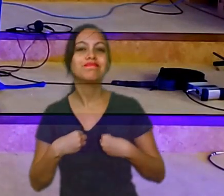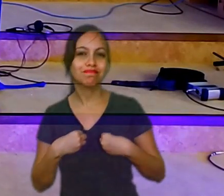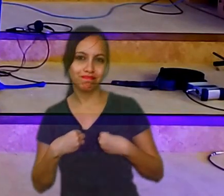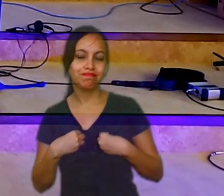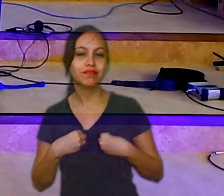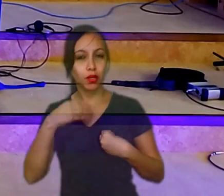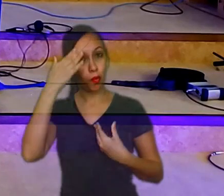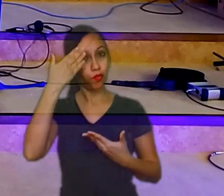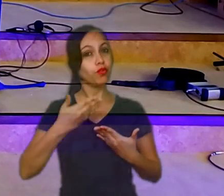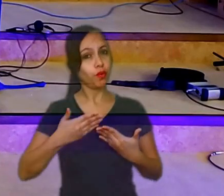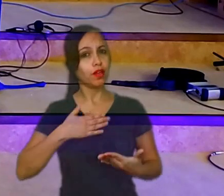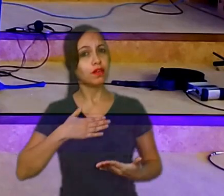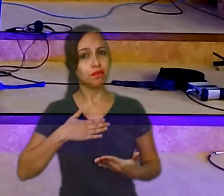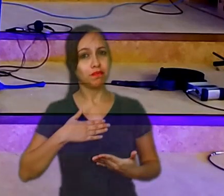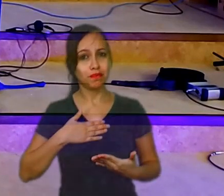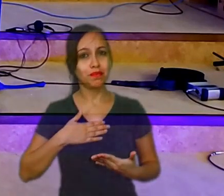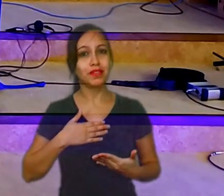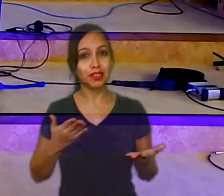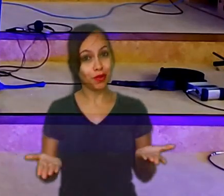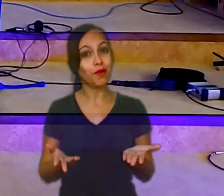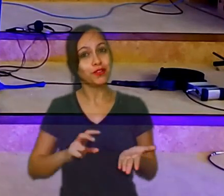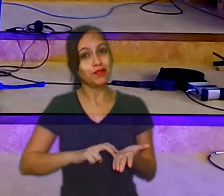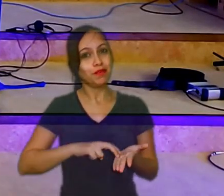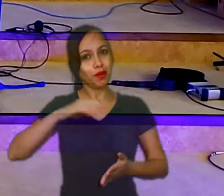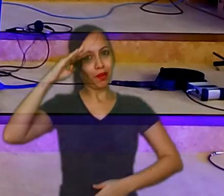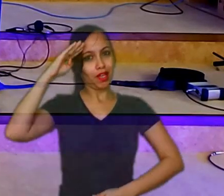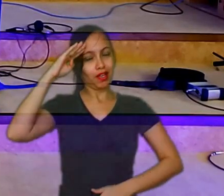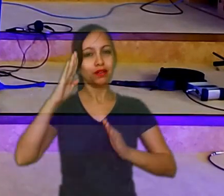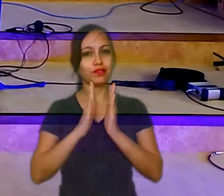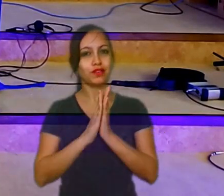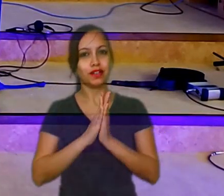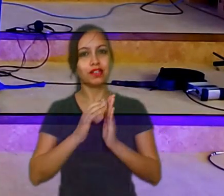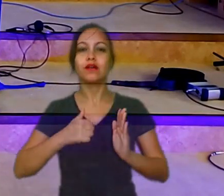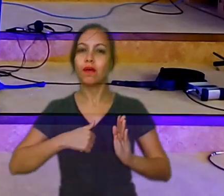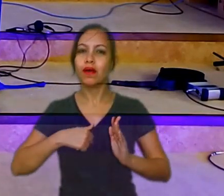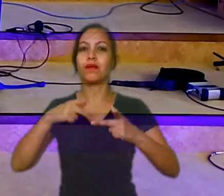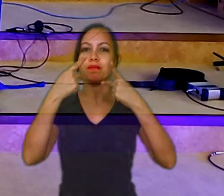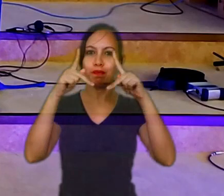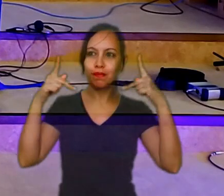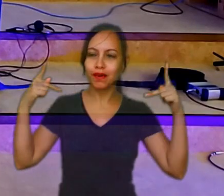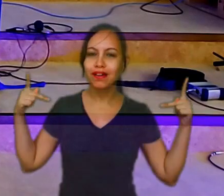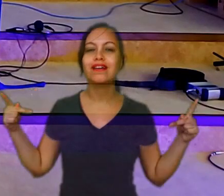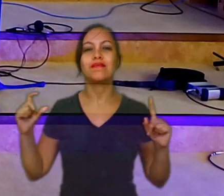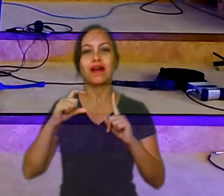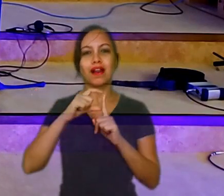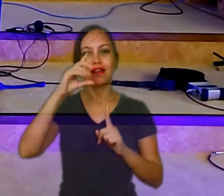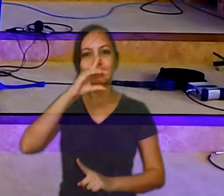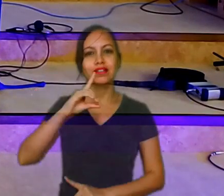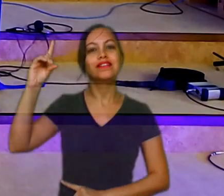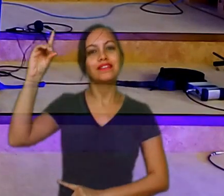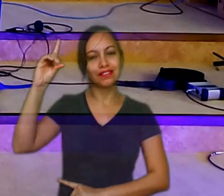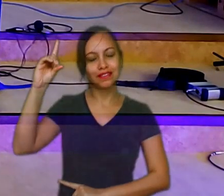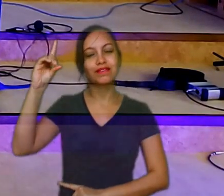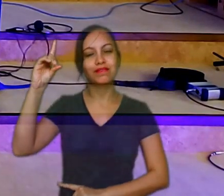ter me confiado, de ter nesta manhã, no Guerreiro de Oração, trazer a palavra de Deus, a mensagem do